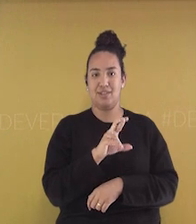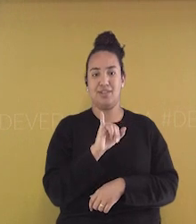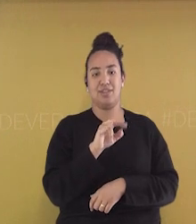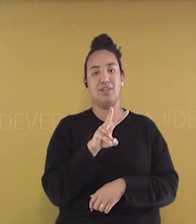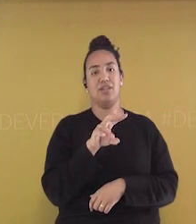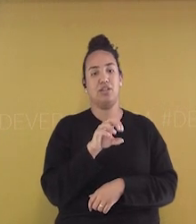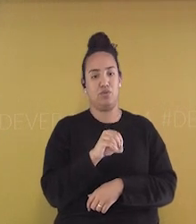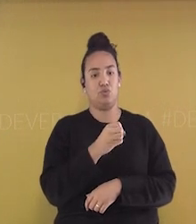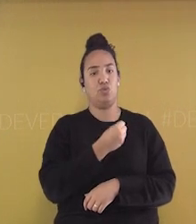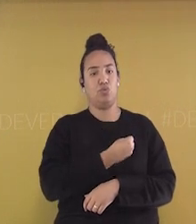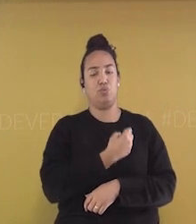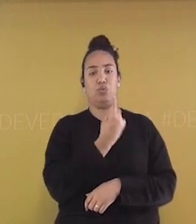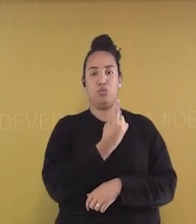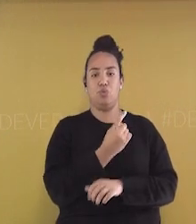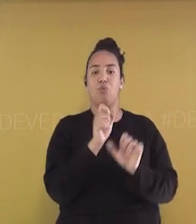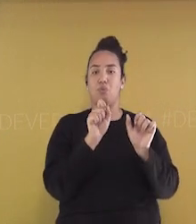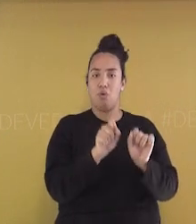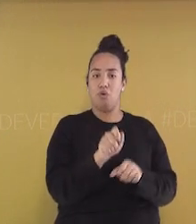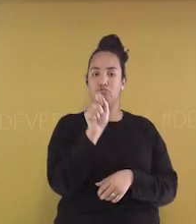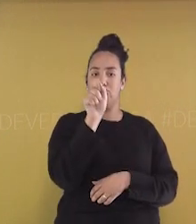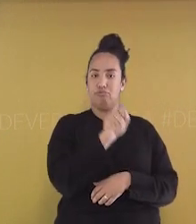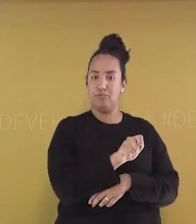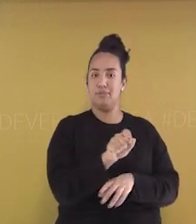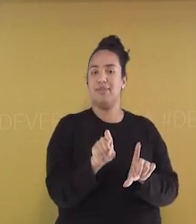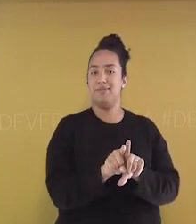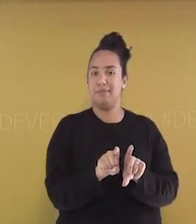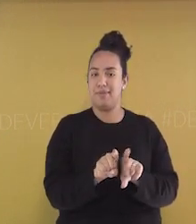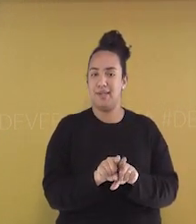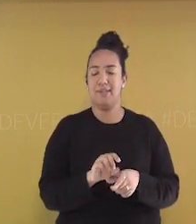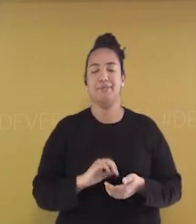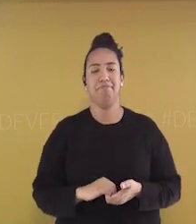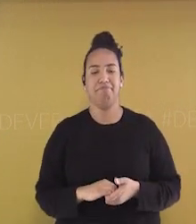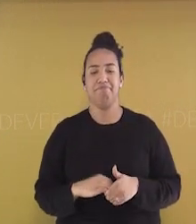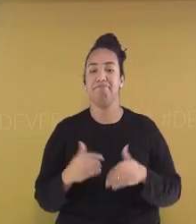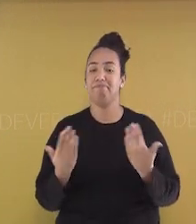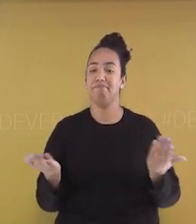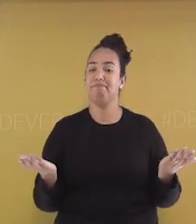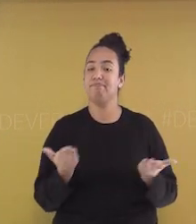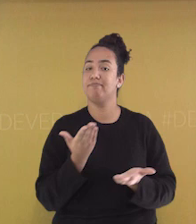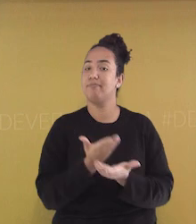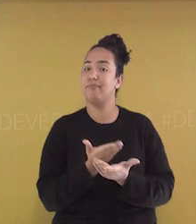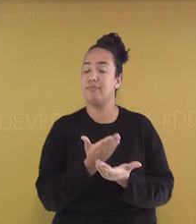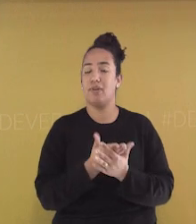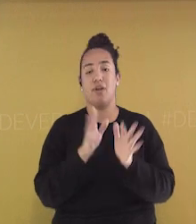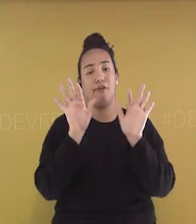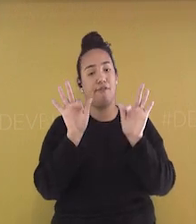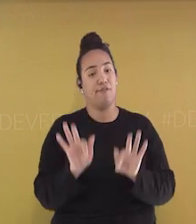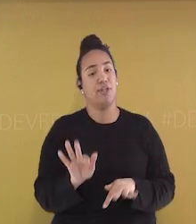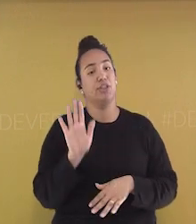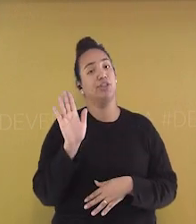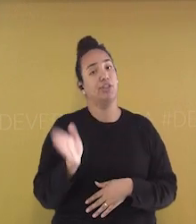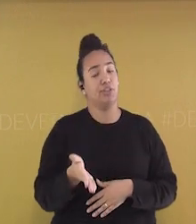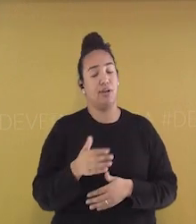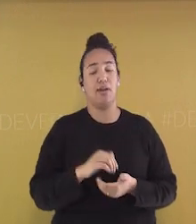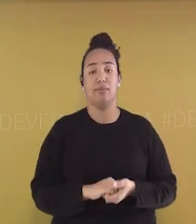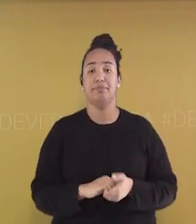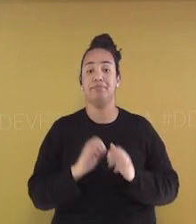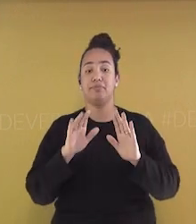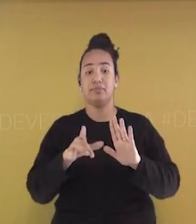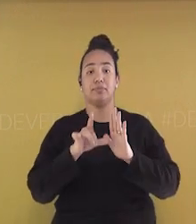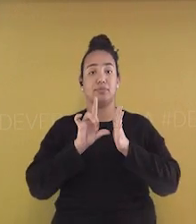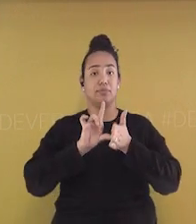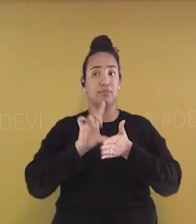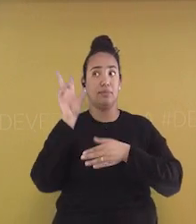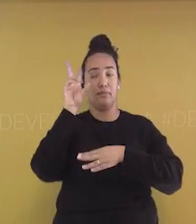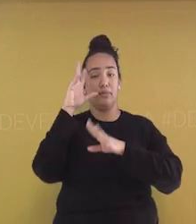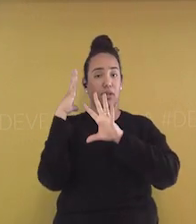Bem, pessoal, nossa aula de hoje está chegando ao fim. Mas antes de relembrarmos o que aprendemos na aula de hoje, não